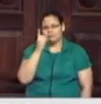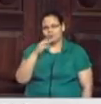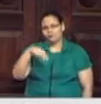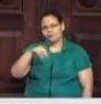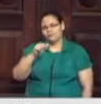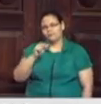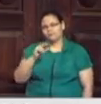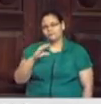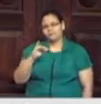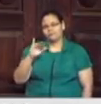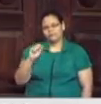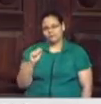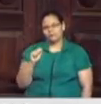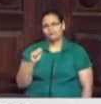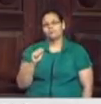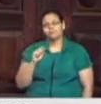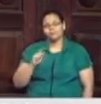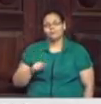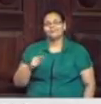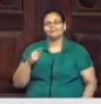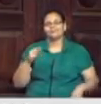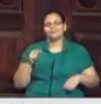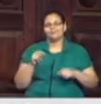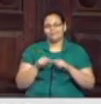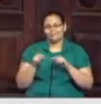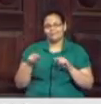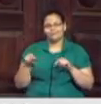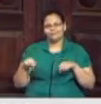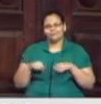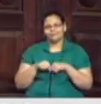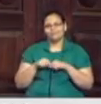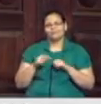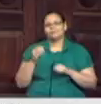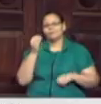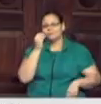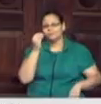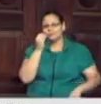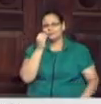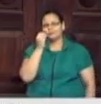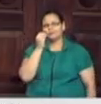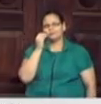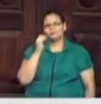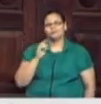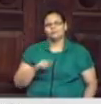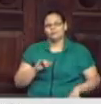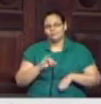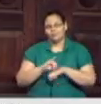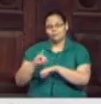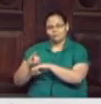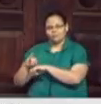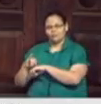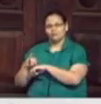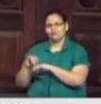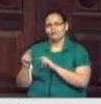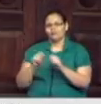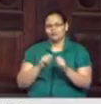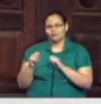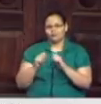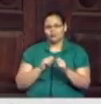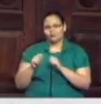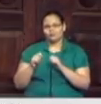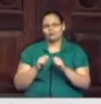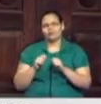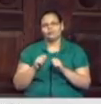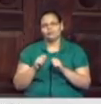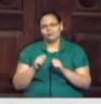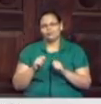que busca garantir, assegurar espaço para a exposição de produtos oriundos da economia solidária em